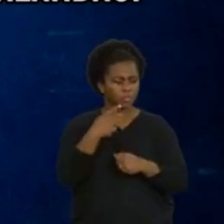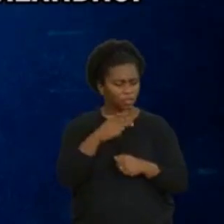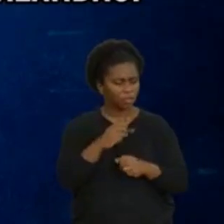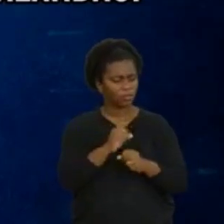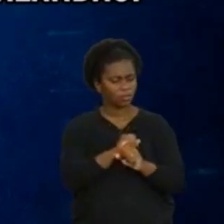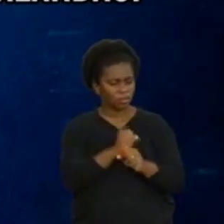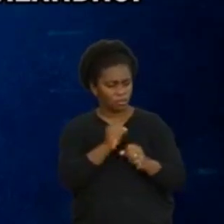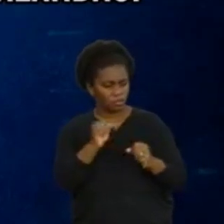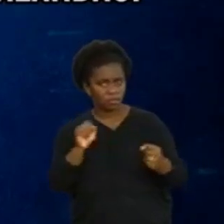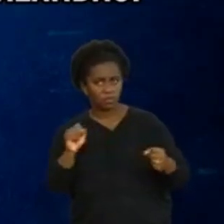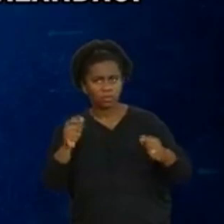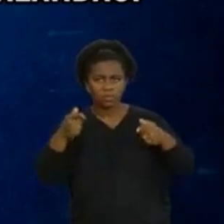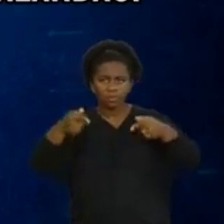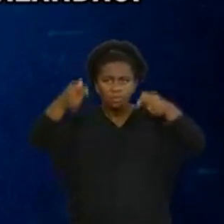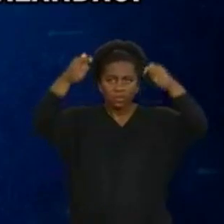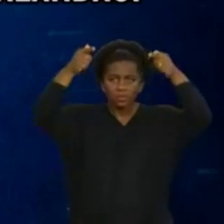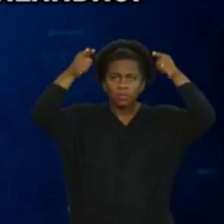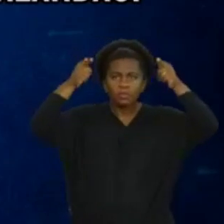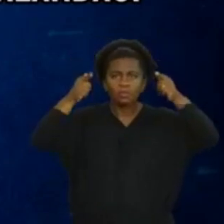grandíssimo galardão.